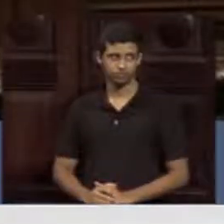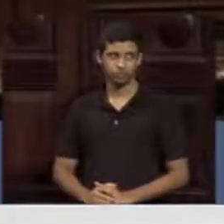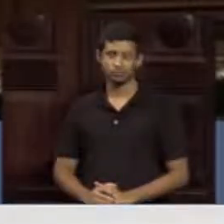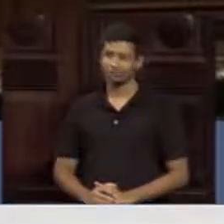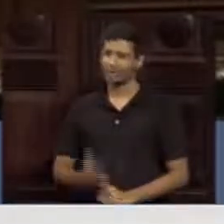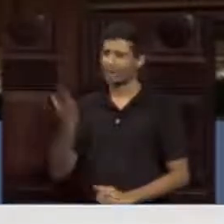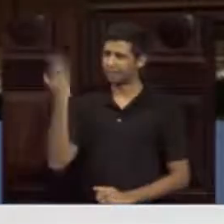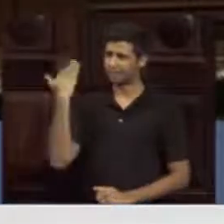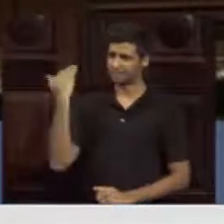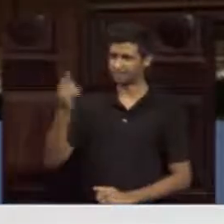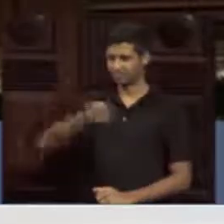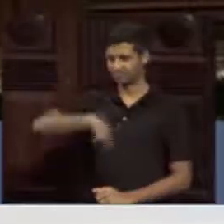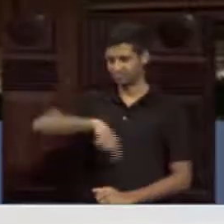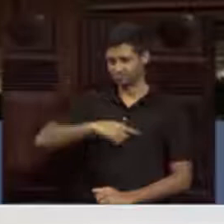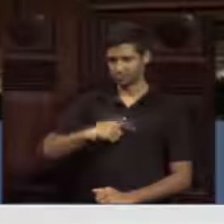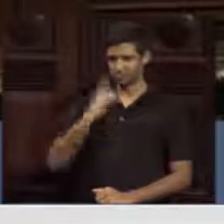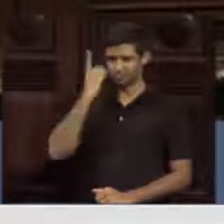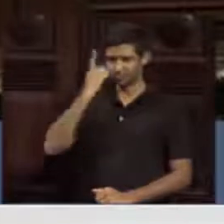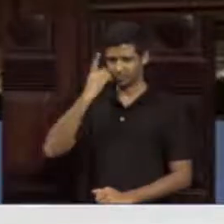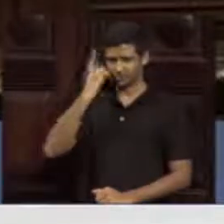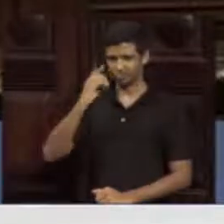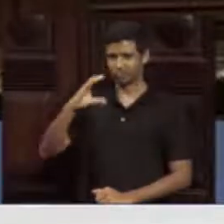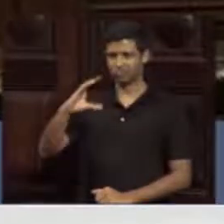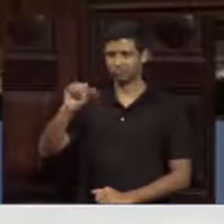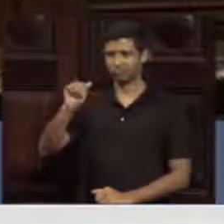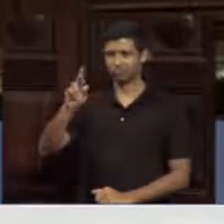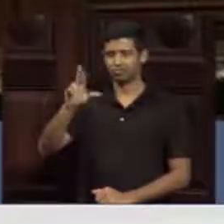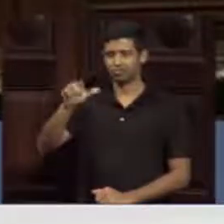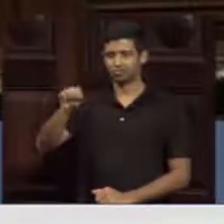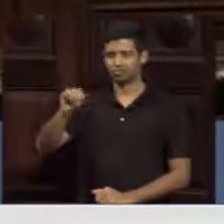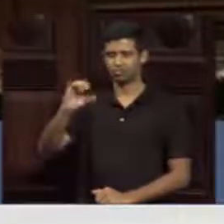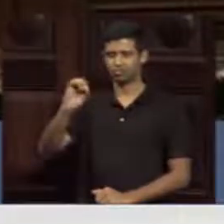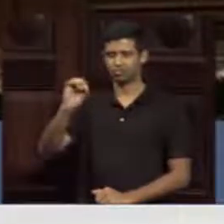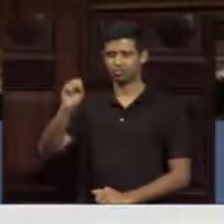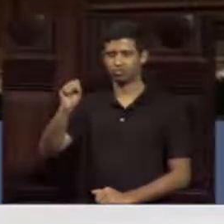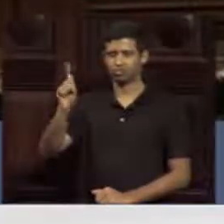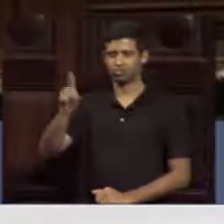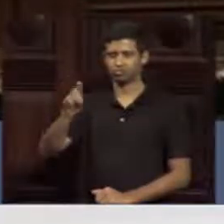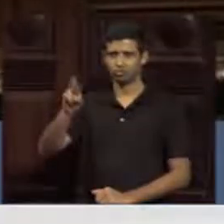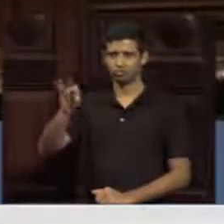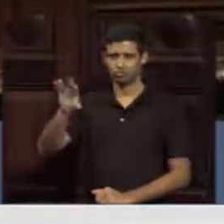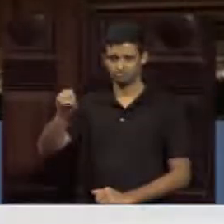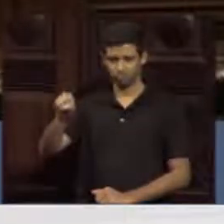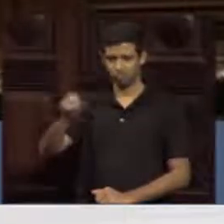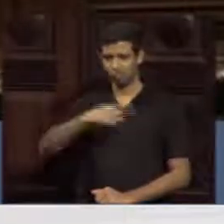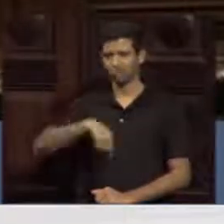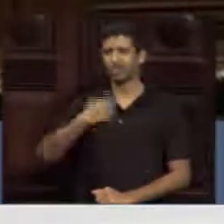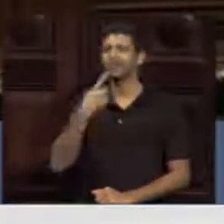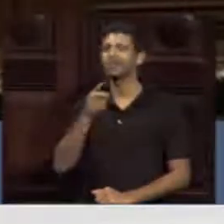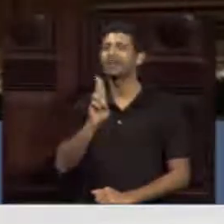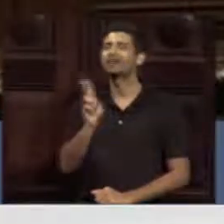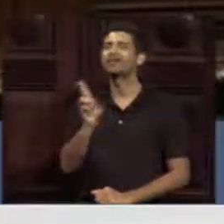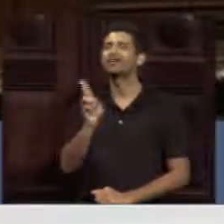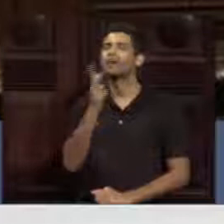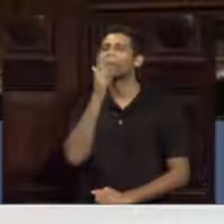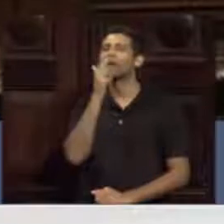à época, deputado Carlos Osório, chamávamos de uma